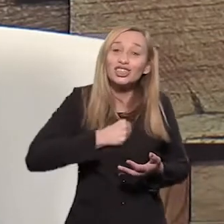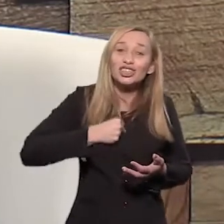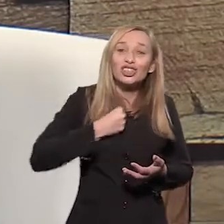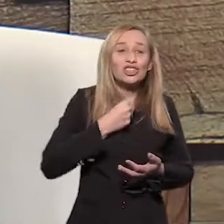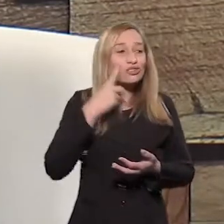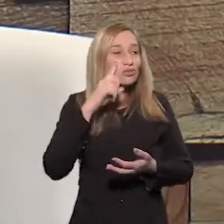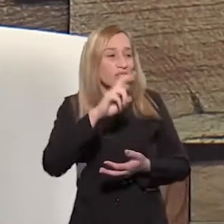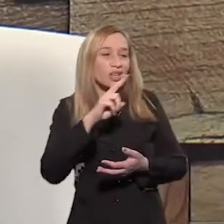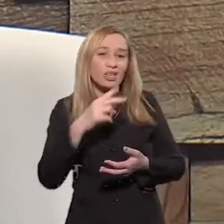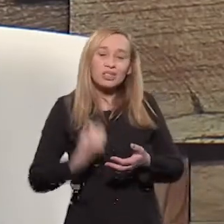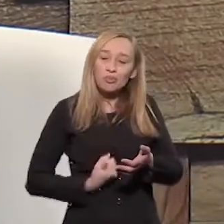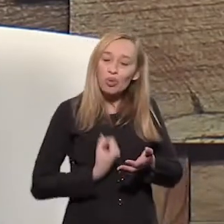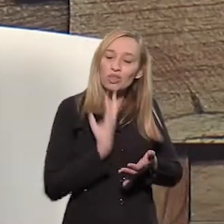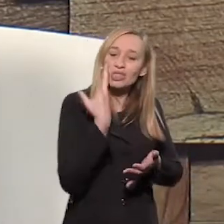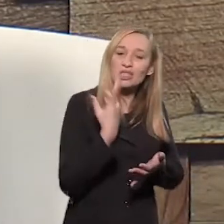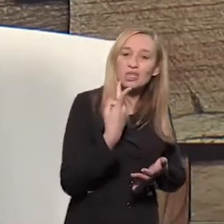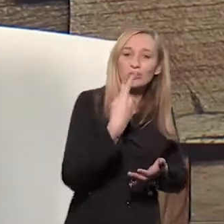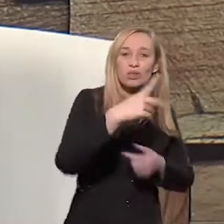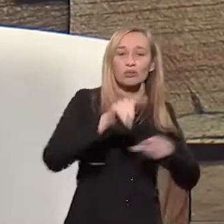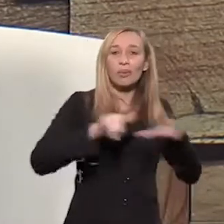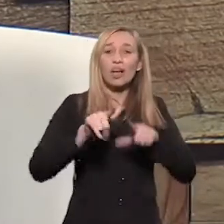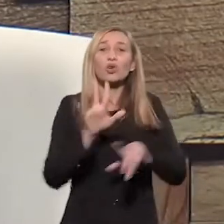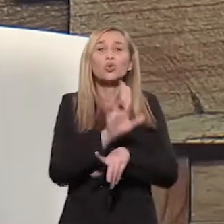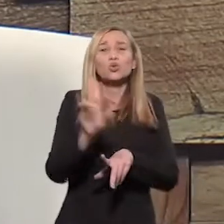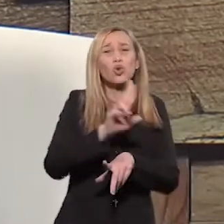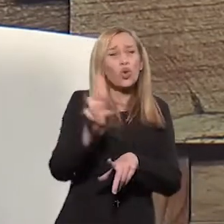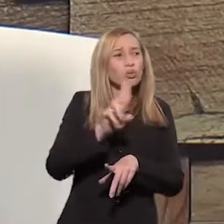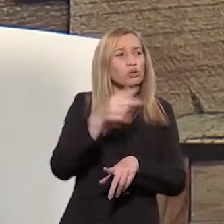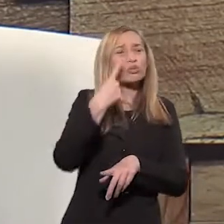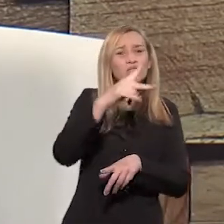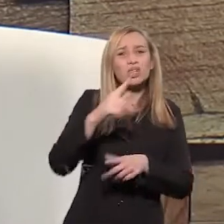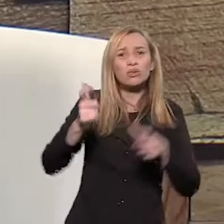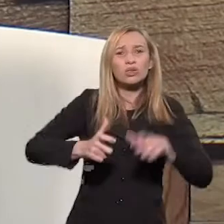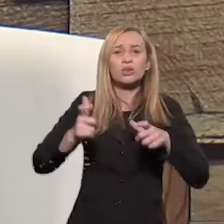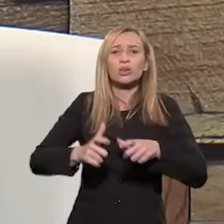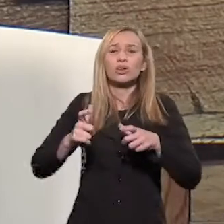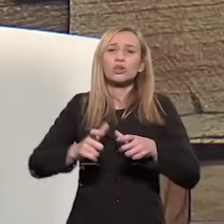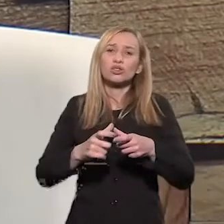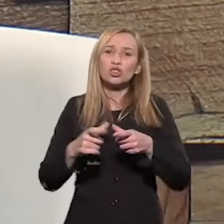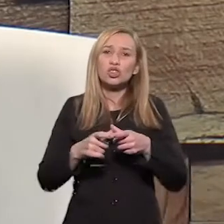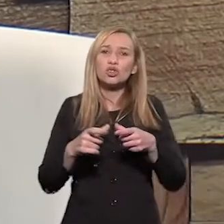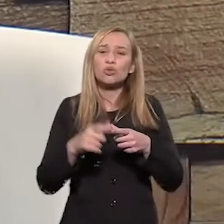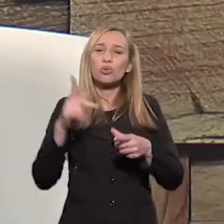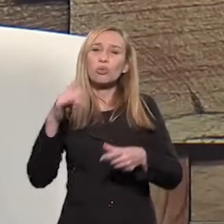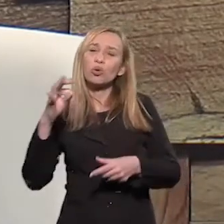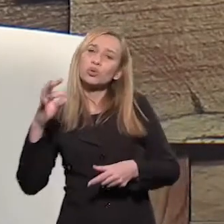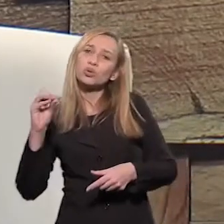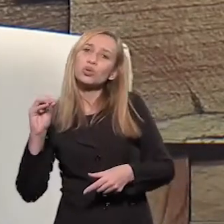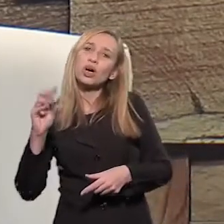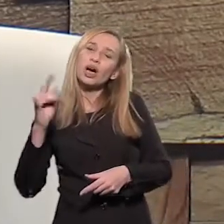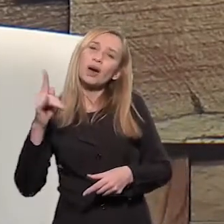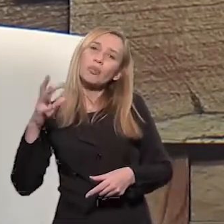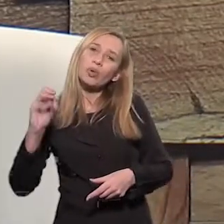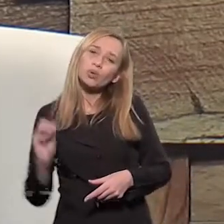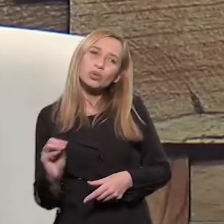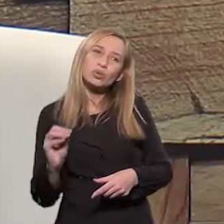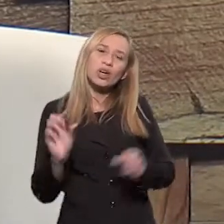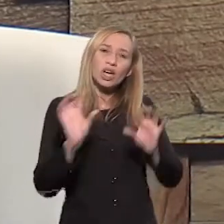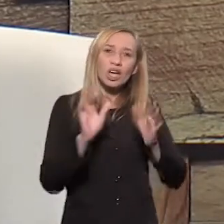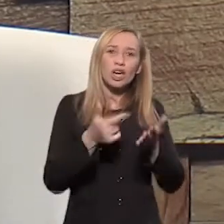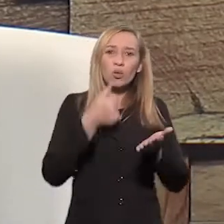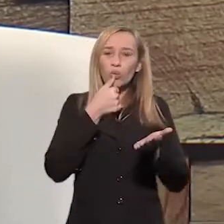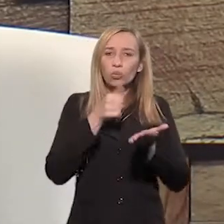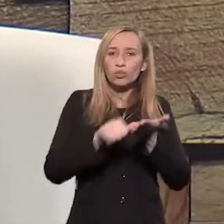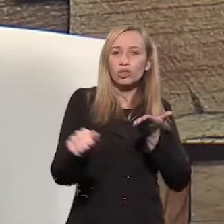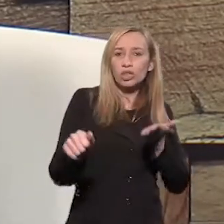que transparece no seu trabalho. E o nome desse seu segundo disco, De Ponta a Ponta Tudo é Praia Palma, é um trecho